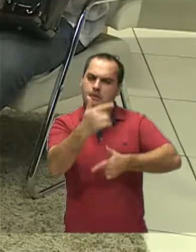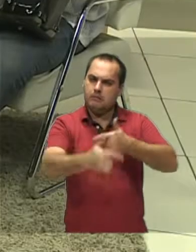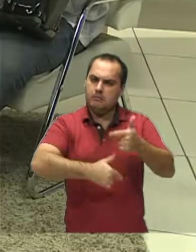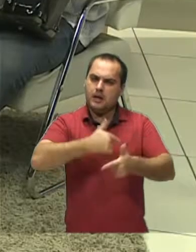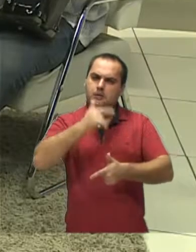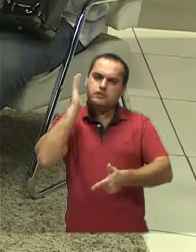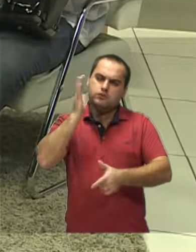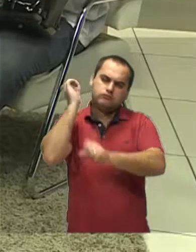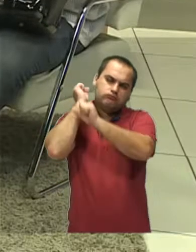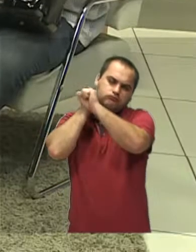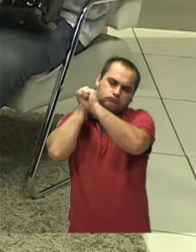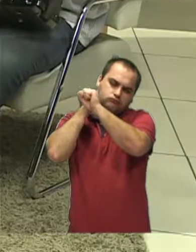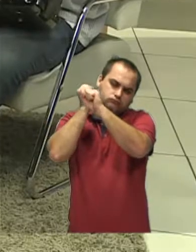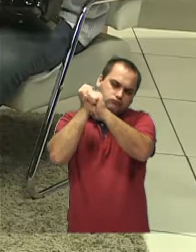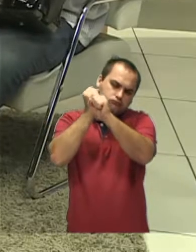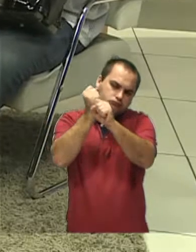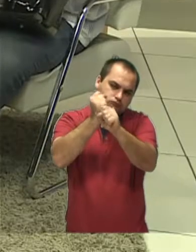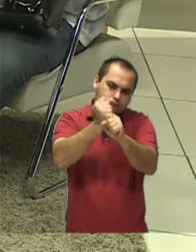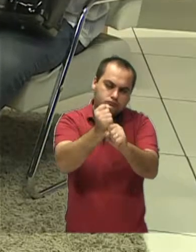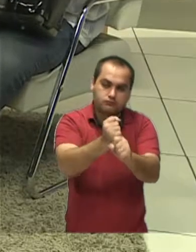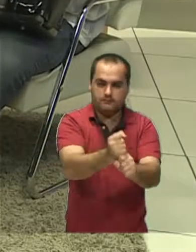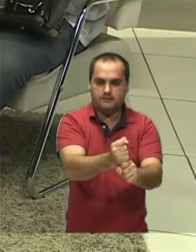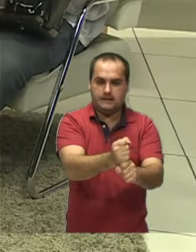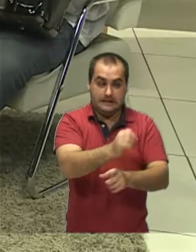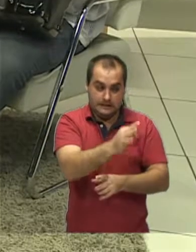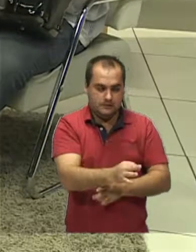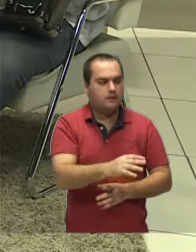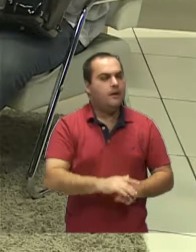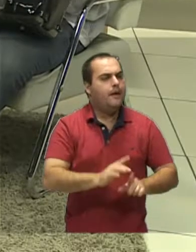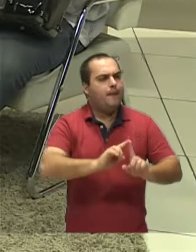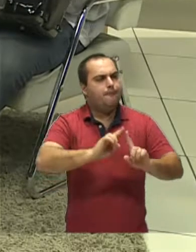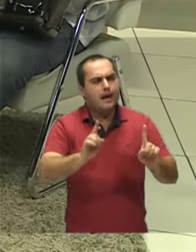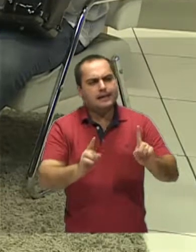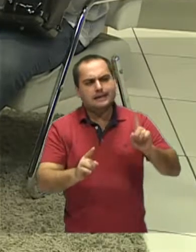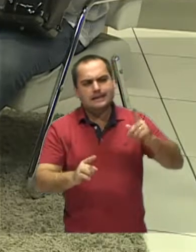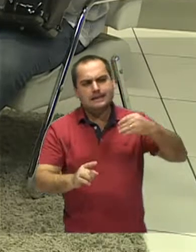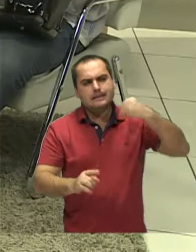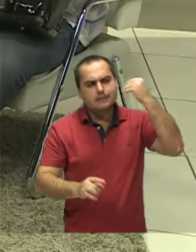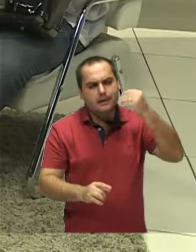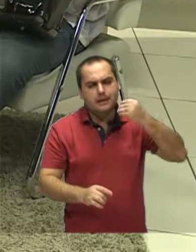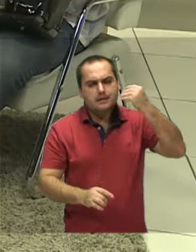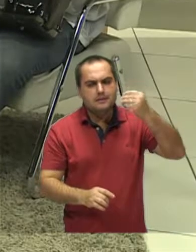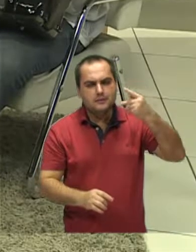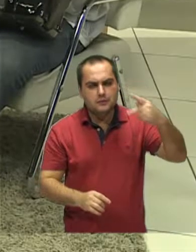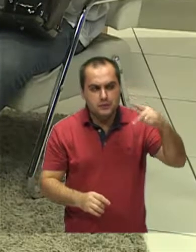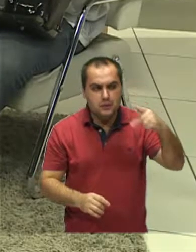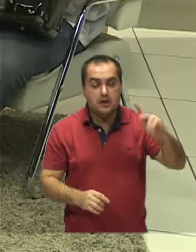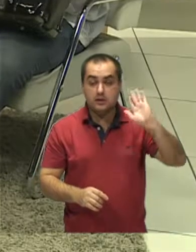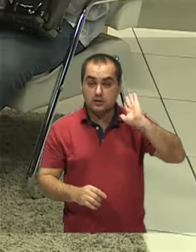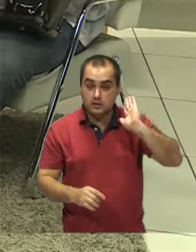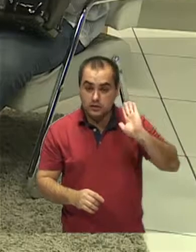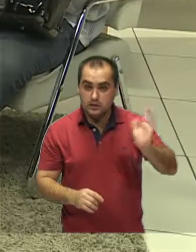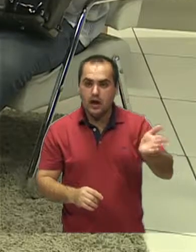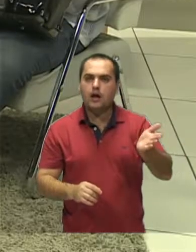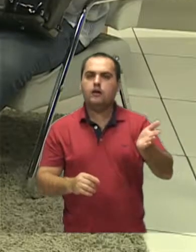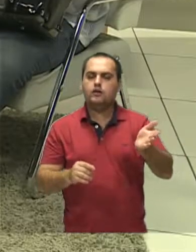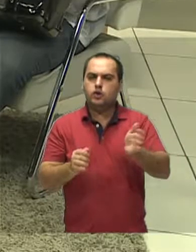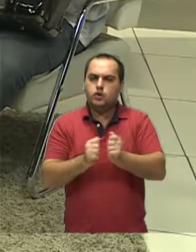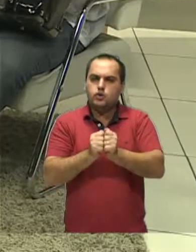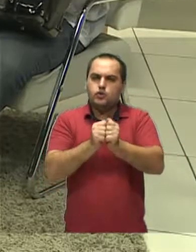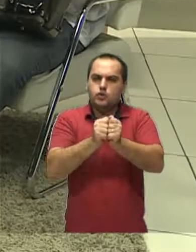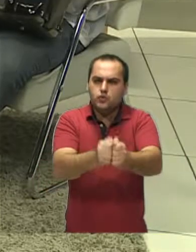anos. Mas entre as tuas experiências, você já compartilhou o palco com